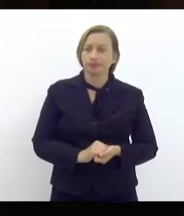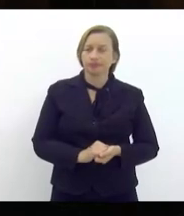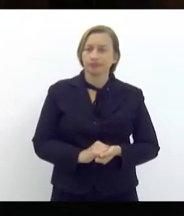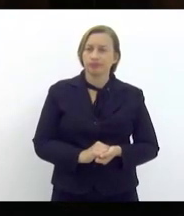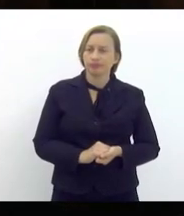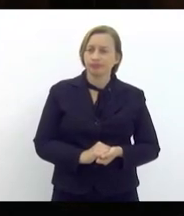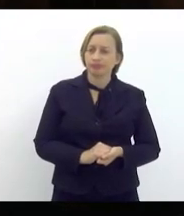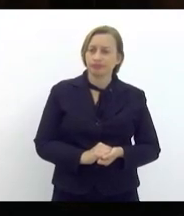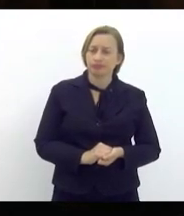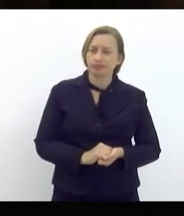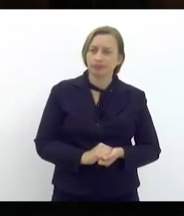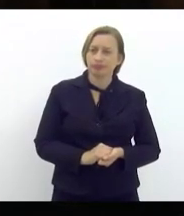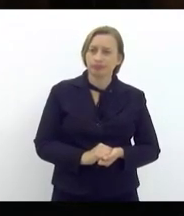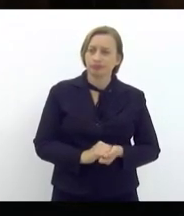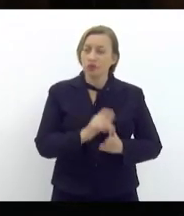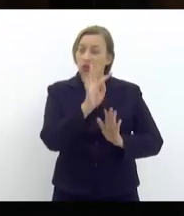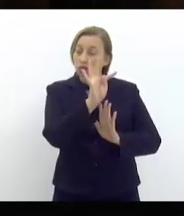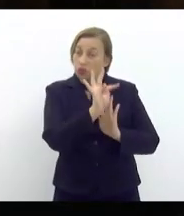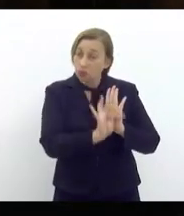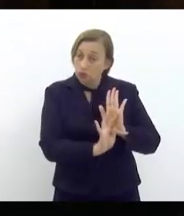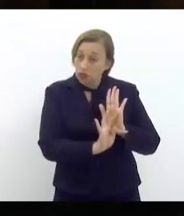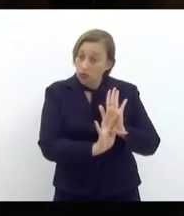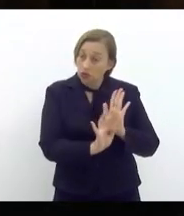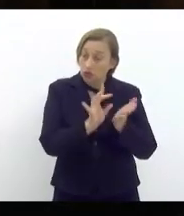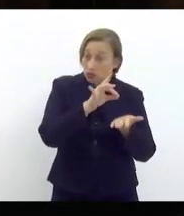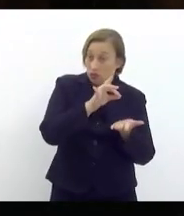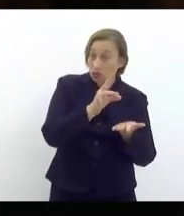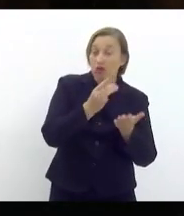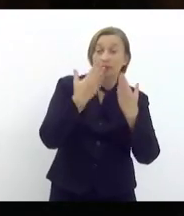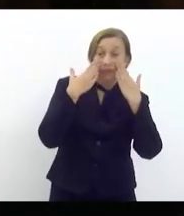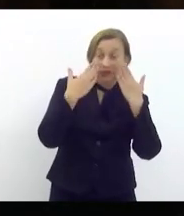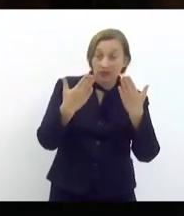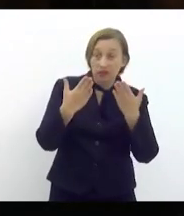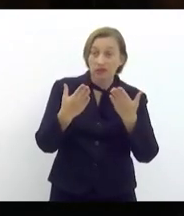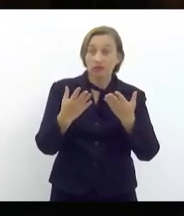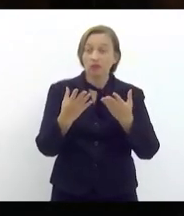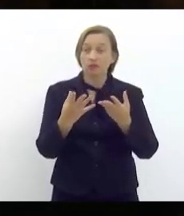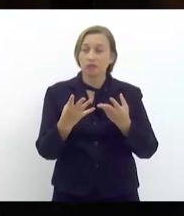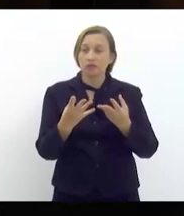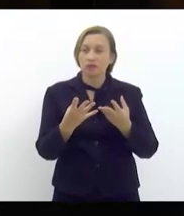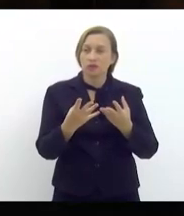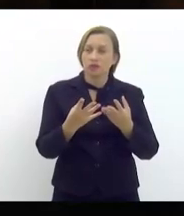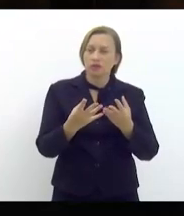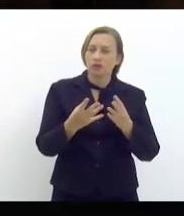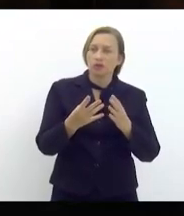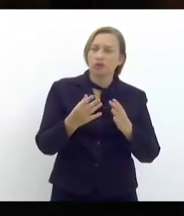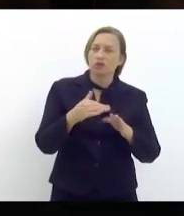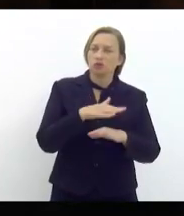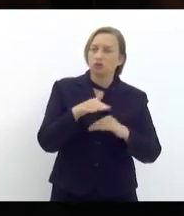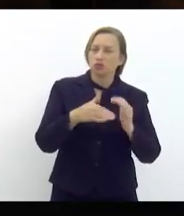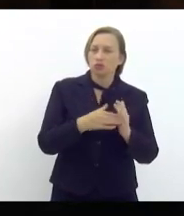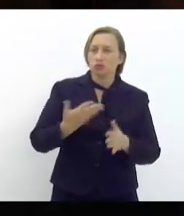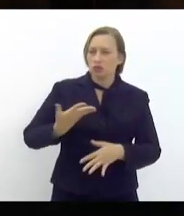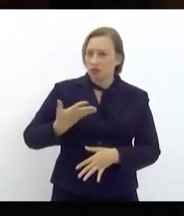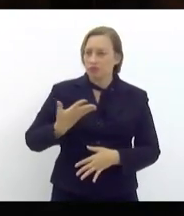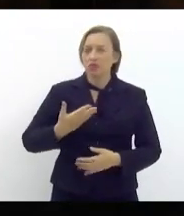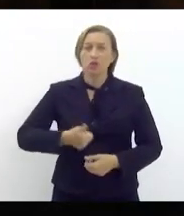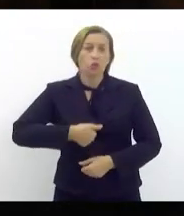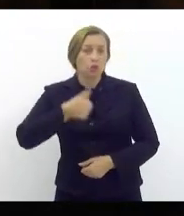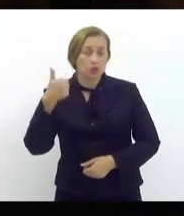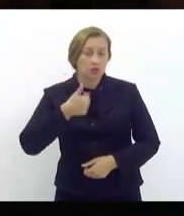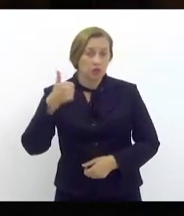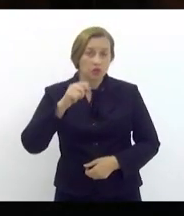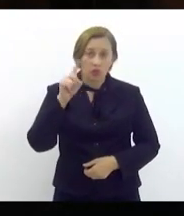materializadas no texto que hoje é apresentado para apreciação das e dos nobres colegas. O primeiro